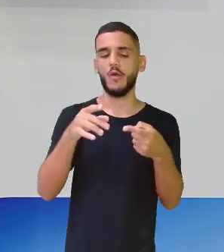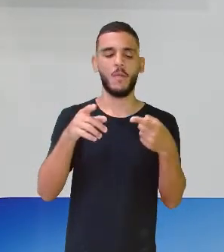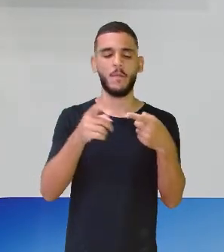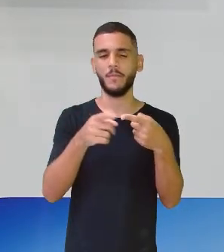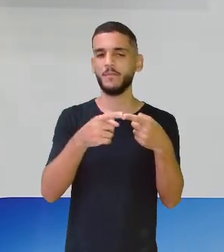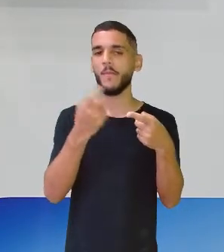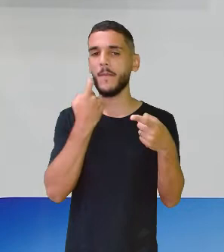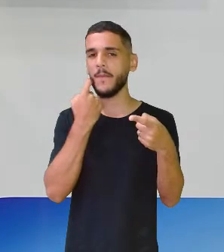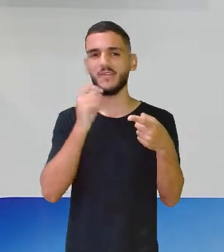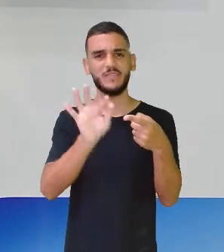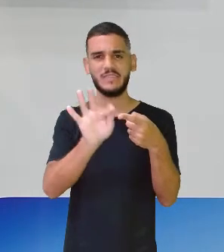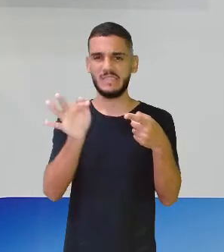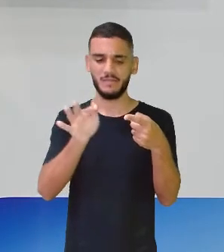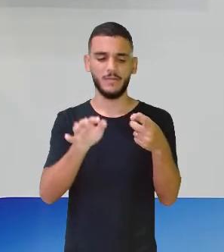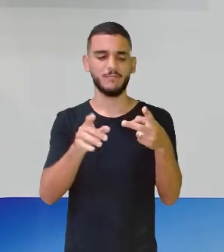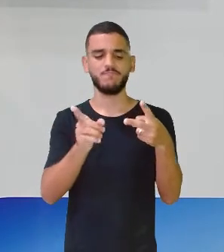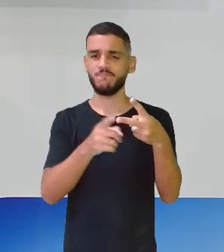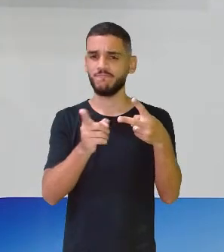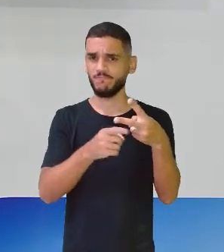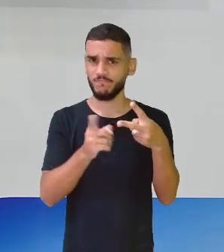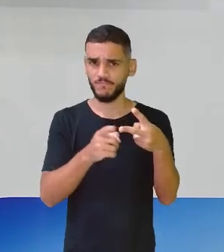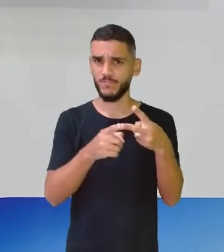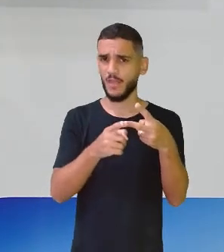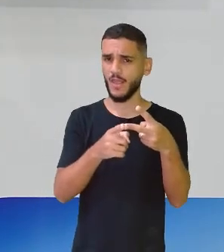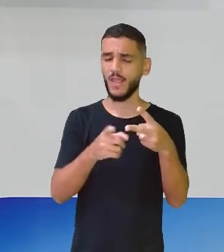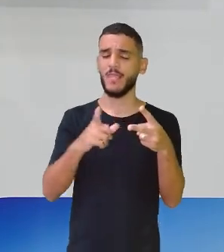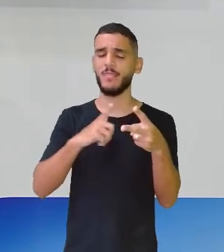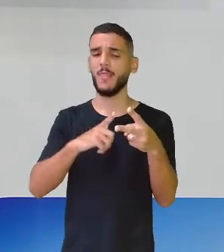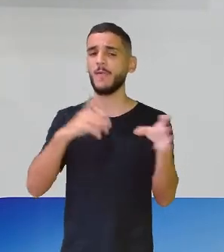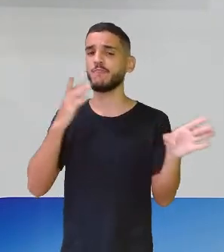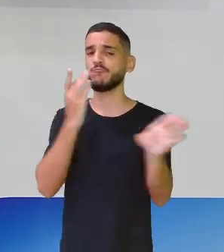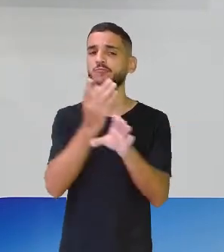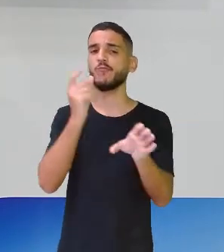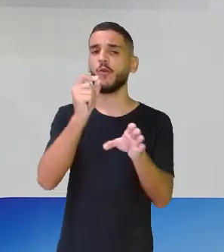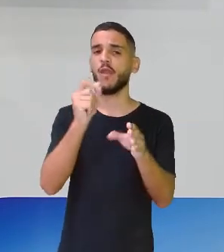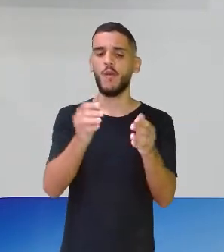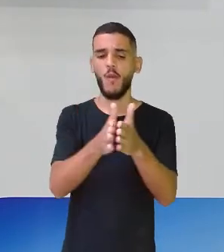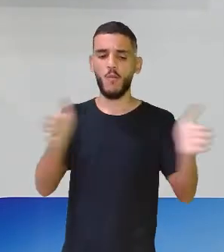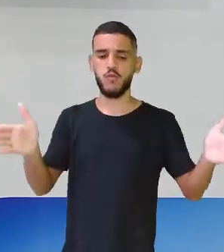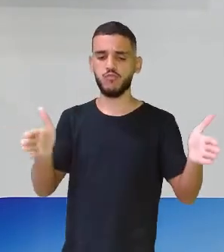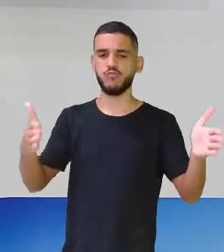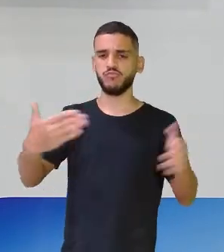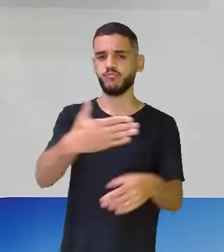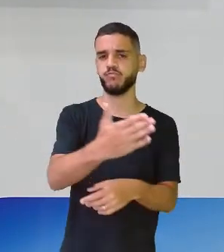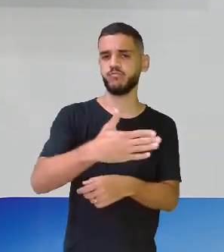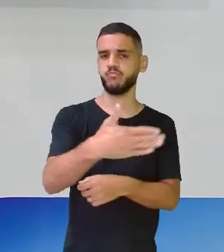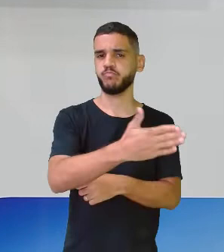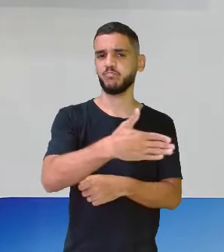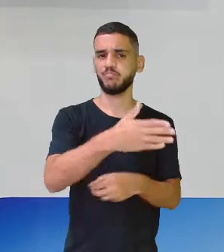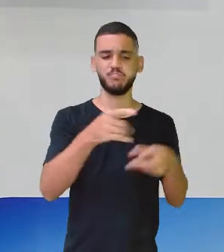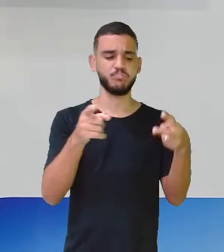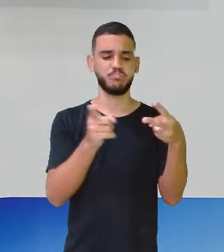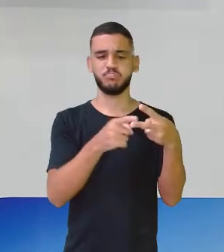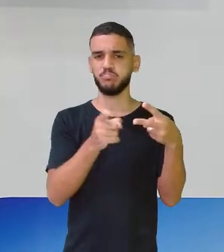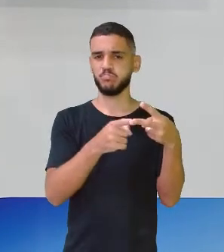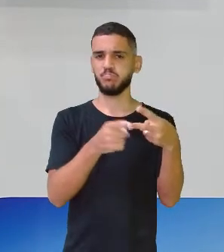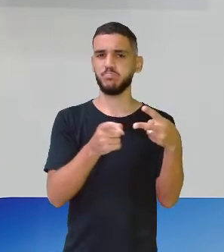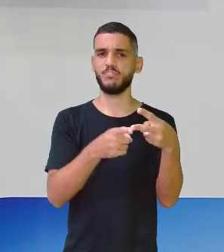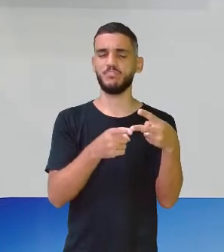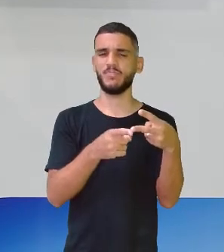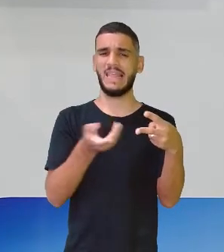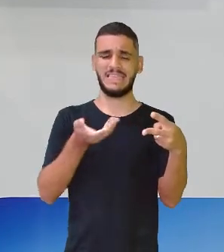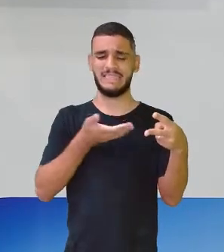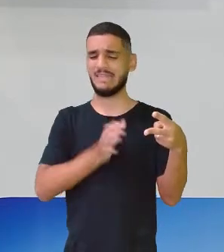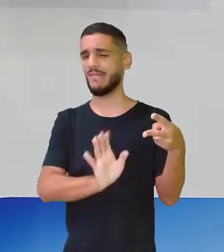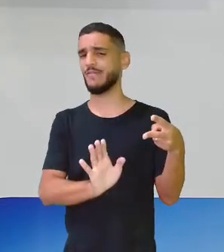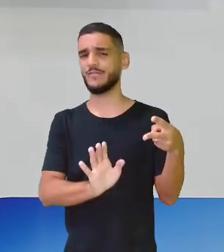né? Aí ele, encontrou um ão, colou nele e ele virou aquele peixão esfarrapado que a gente viu na história. Mas ele não